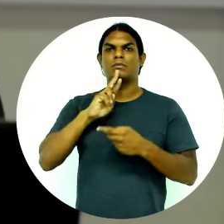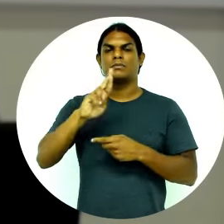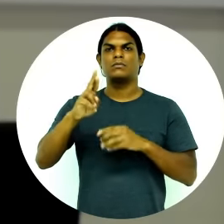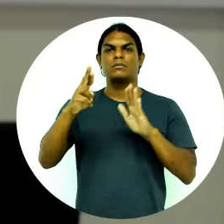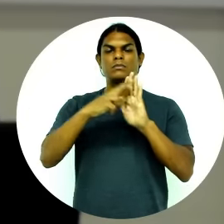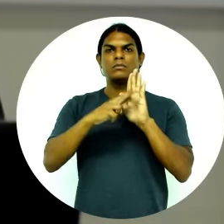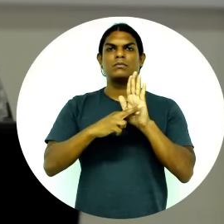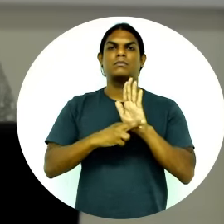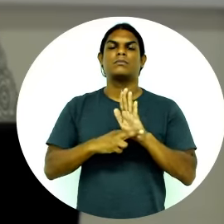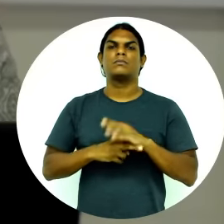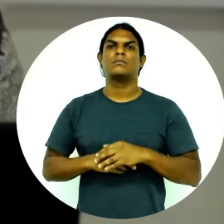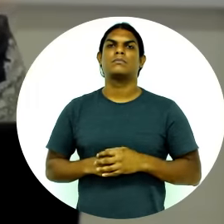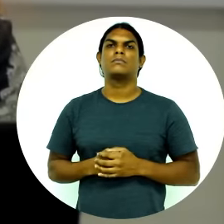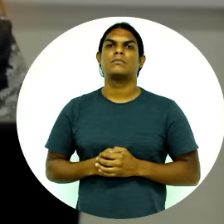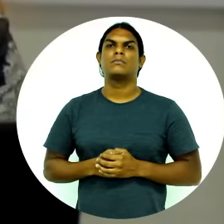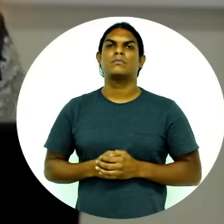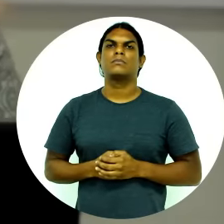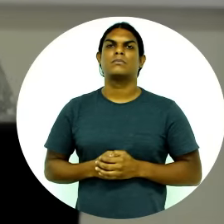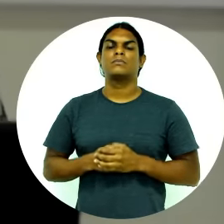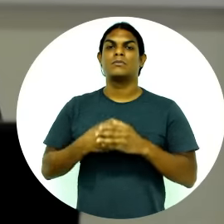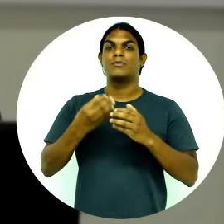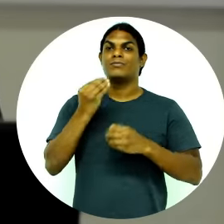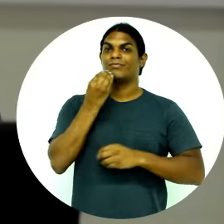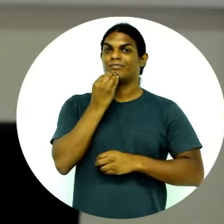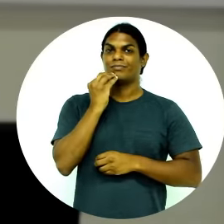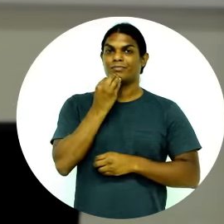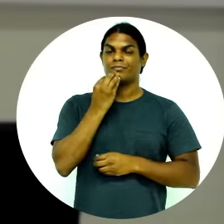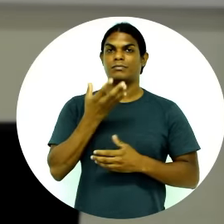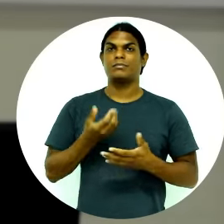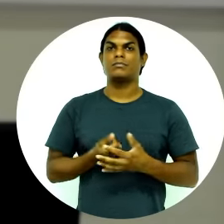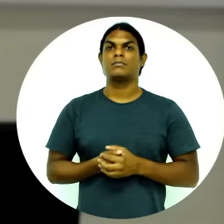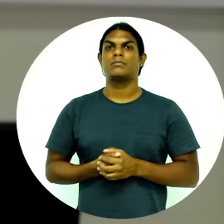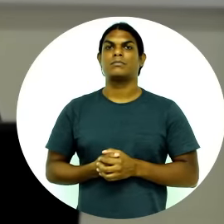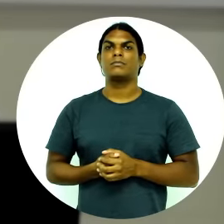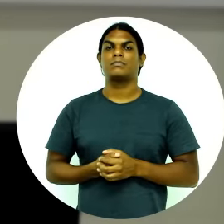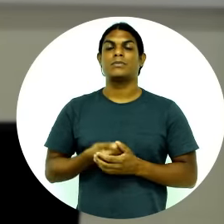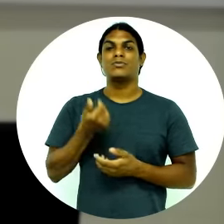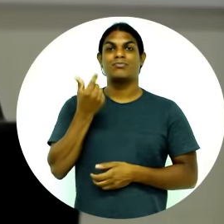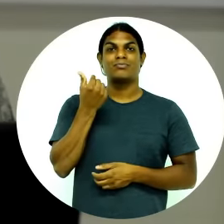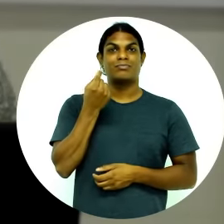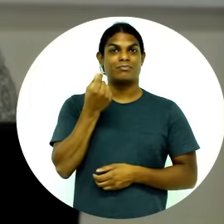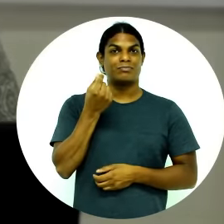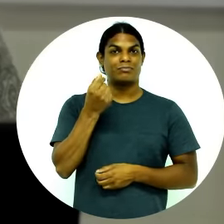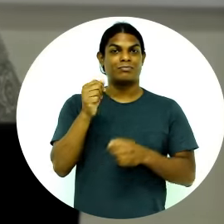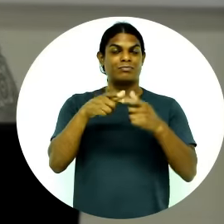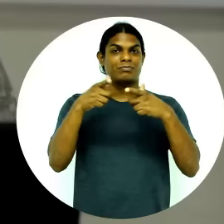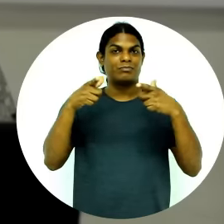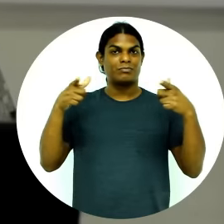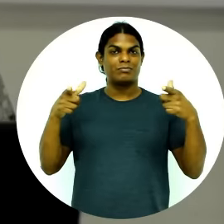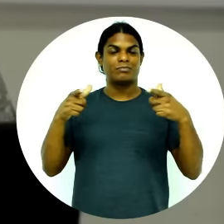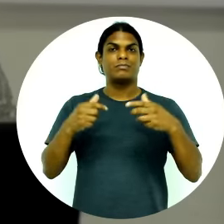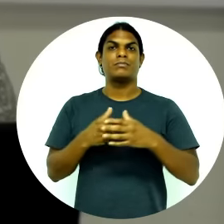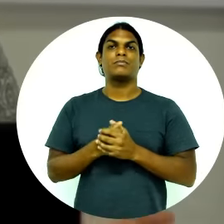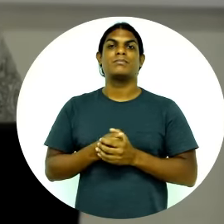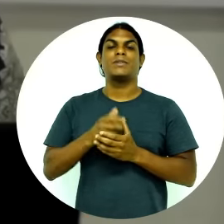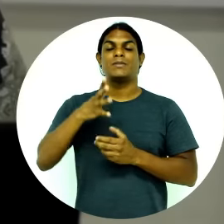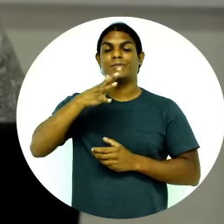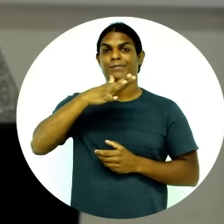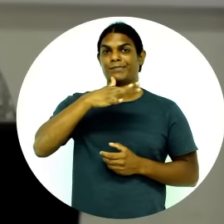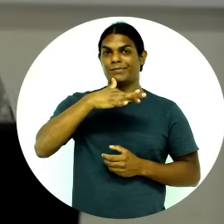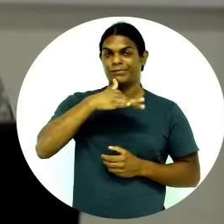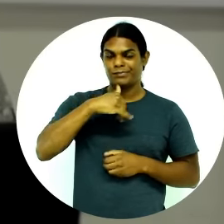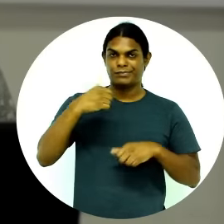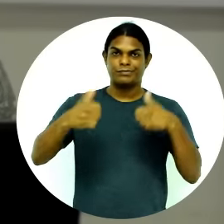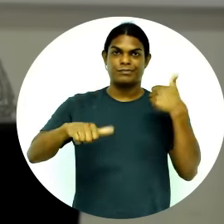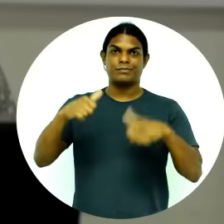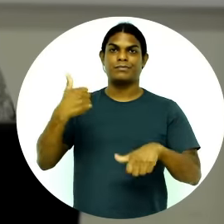resultados. Proporciona profundidade na avaliação de desempenho. Desvantagem: custo operacional elevado, processo de